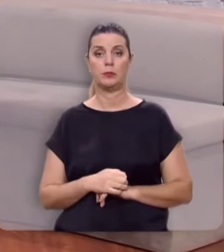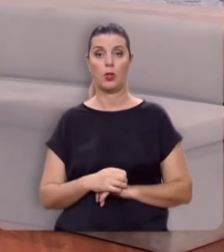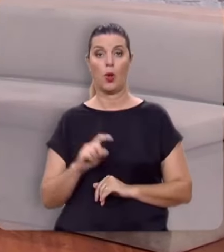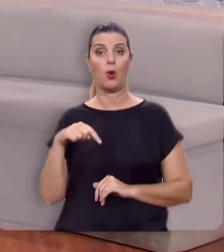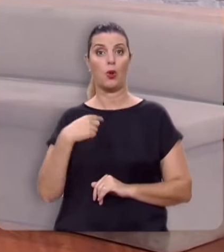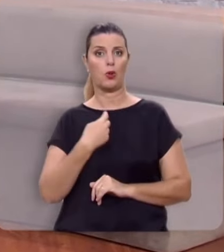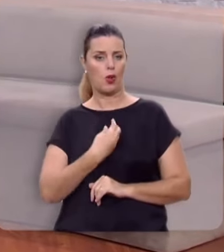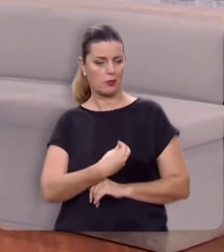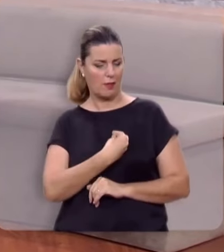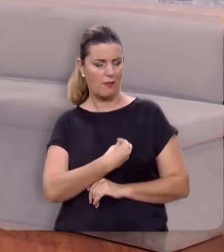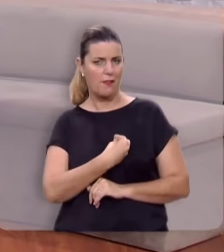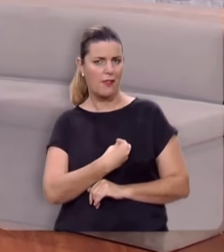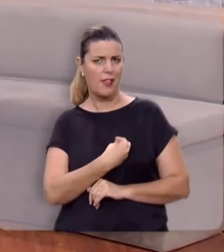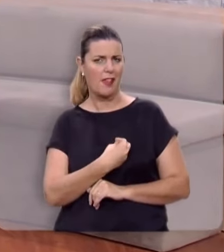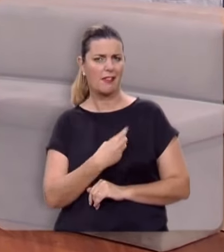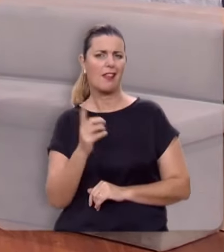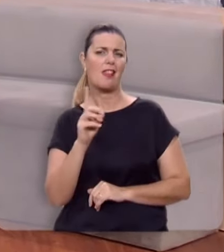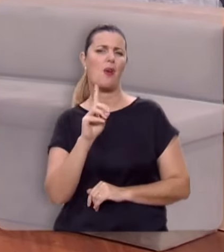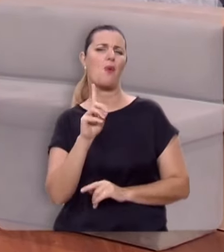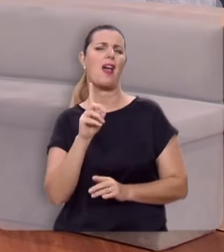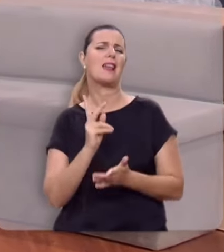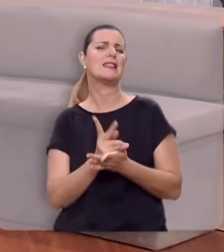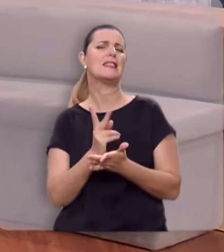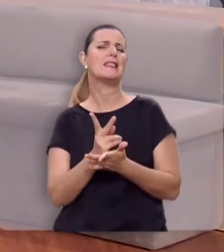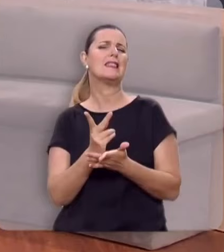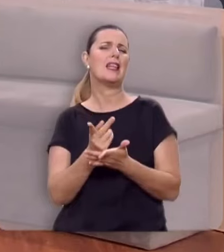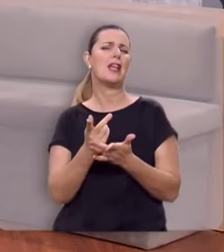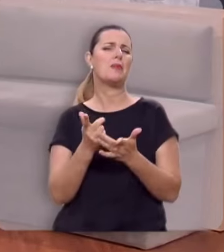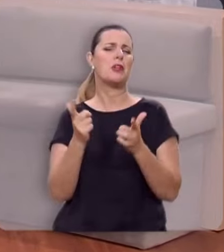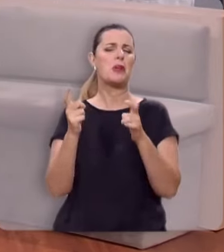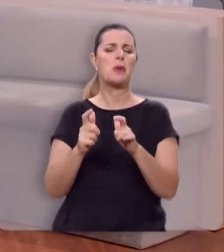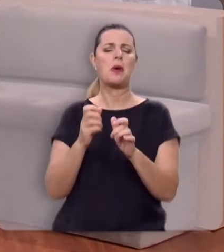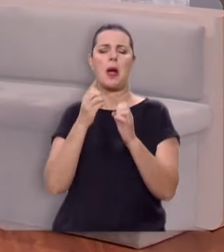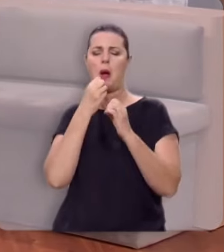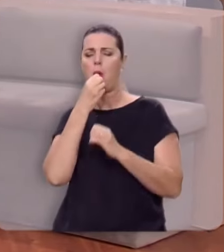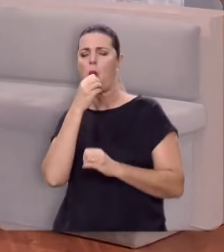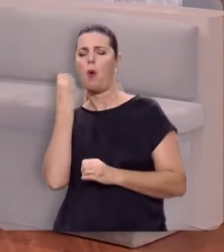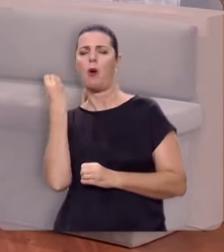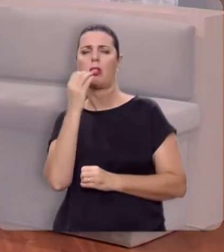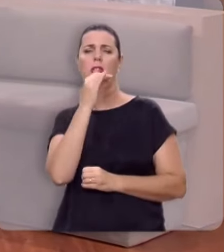Os nossos voos nem sempre são feitos em céu de brigadeiro.